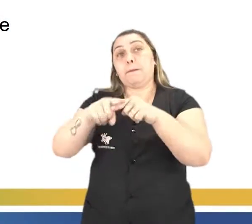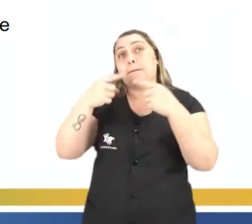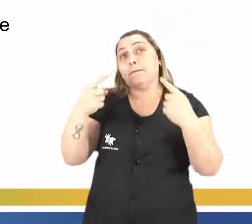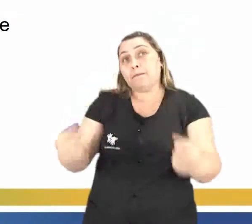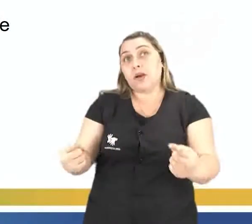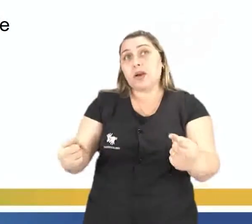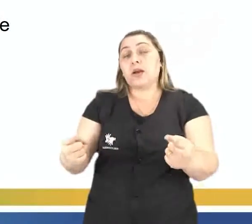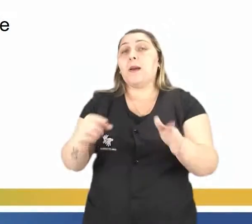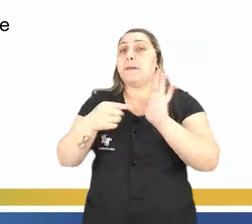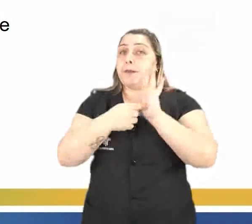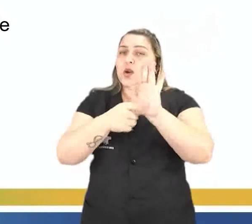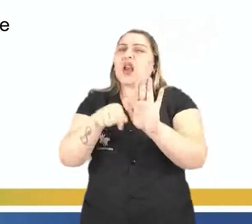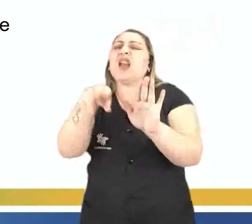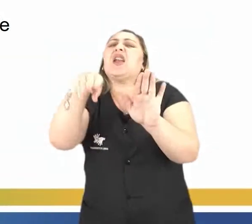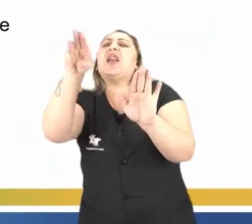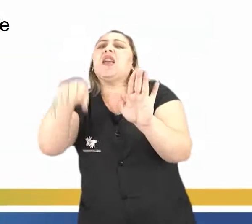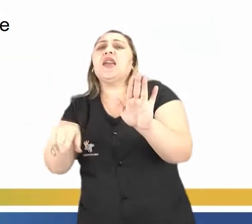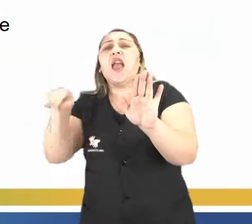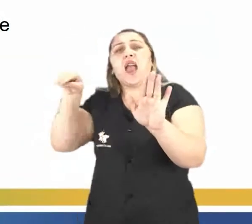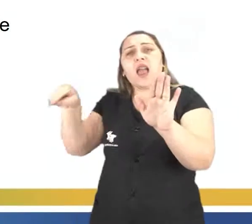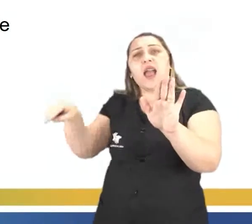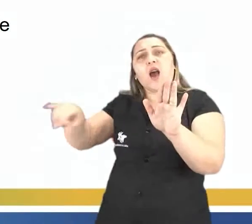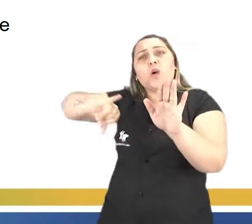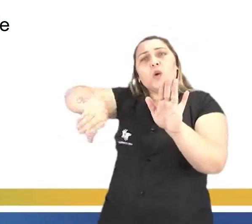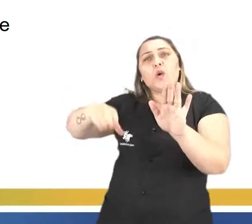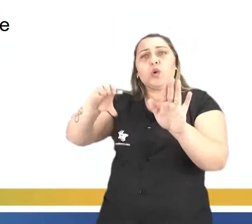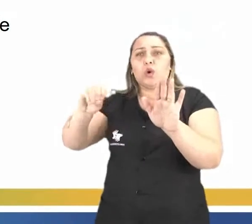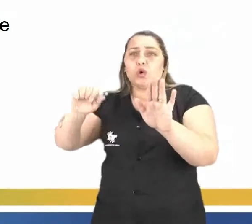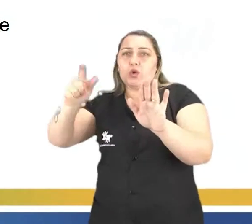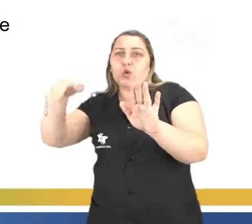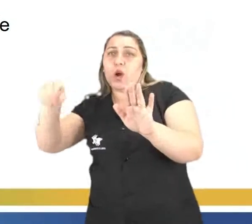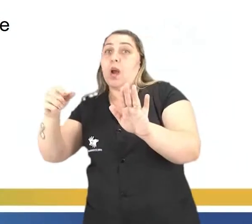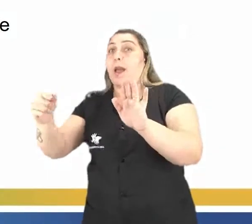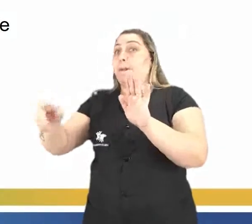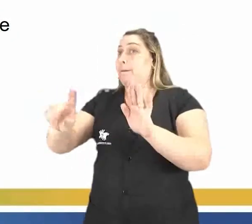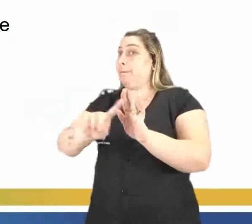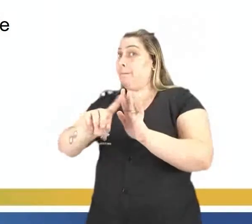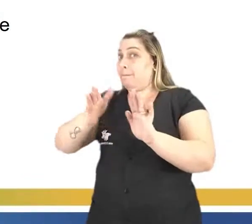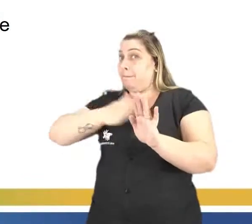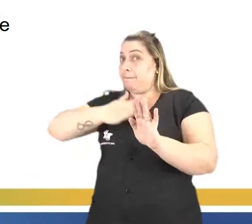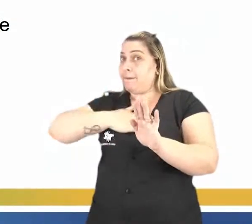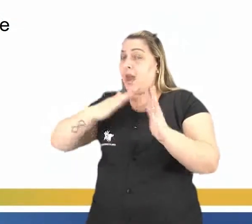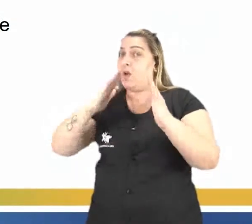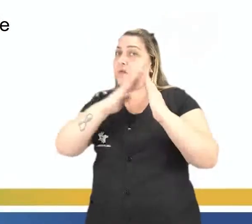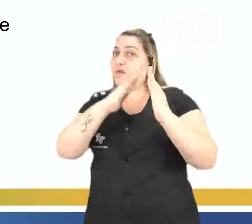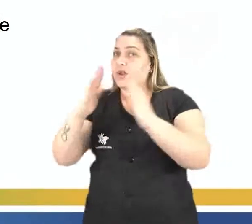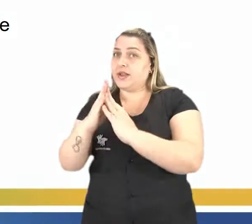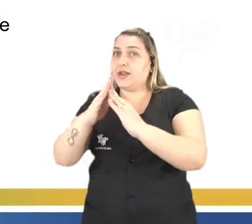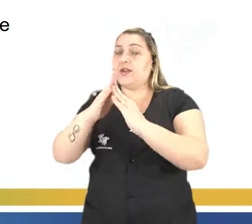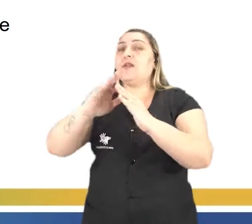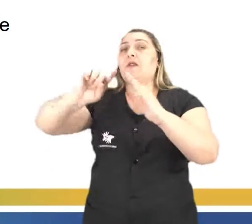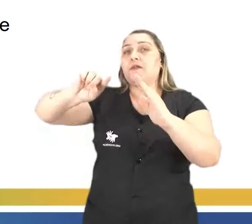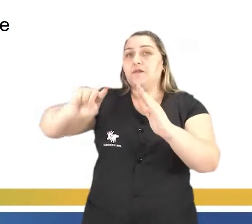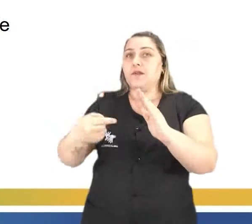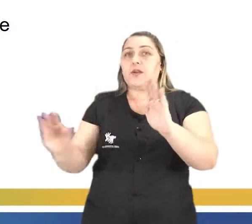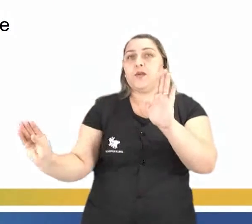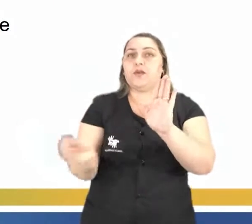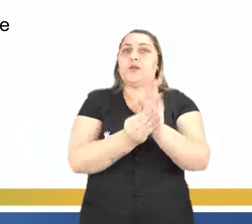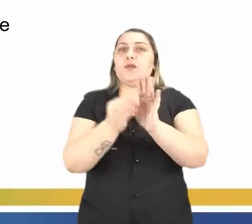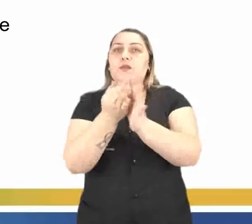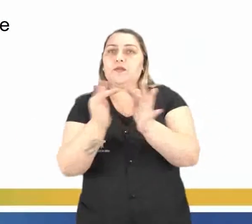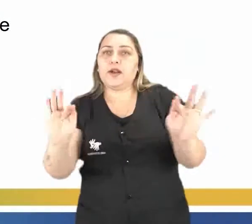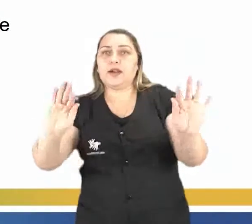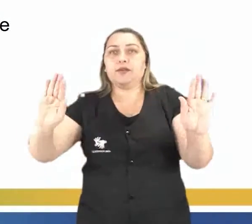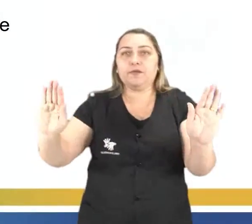quero mostrar quem era João, que ele não é qualquer João, ele é o meu vizinho, aí eu acrescento, abro vírgulas, coloco essa